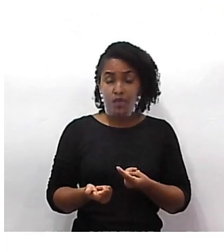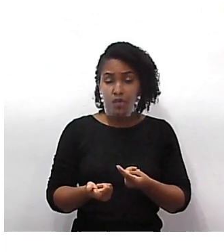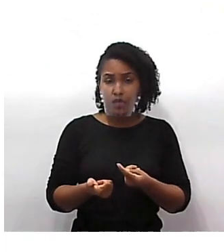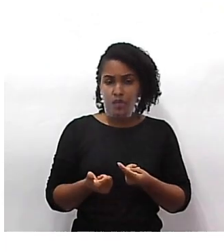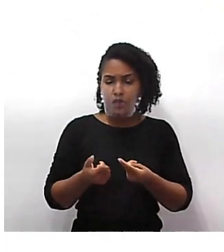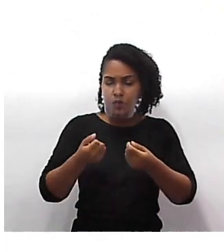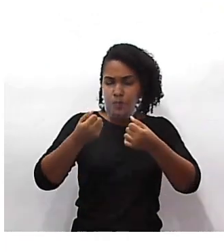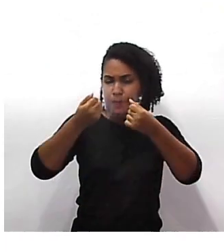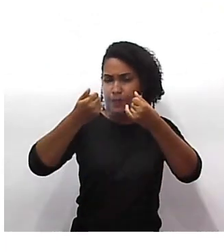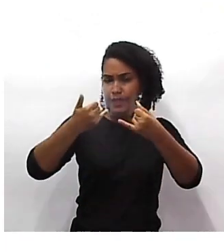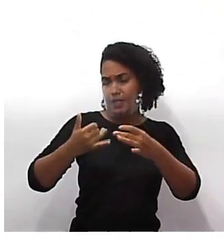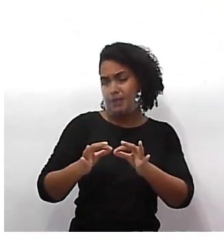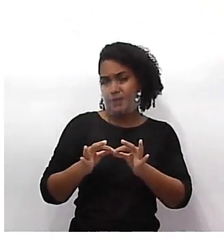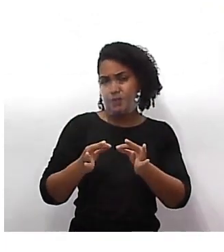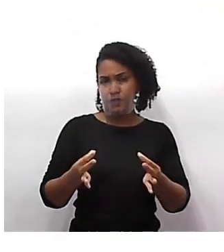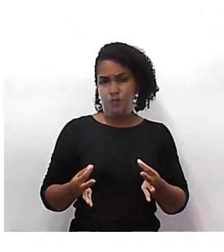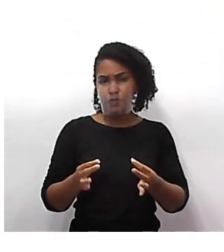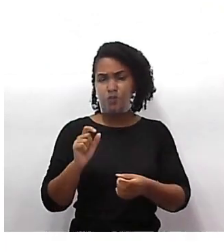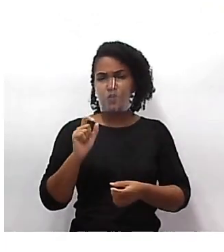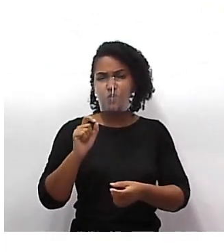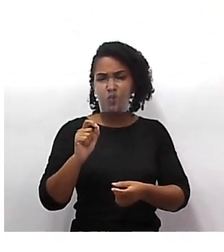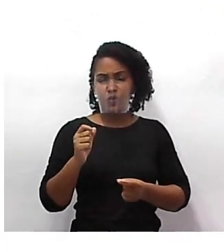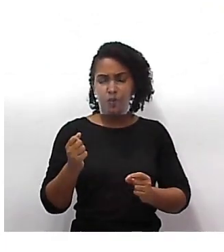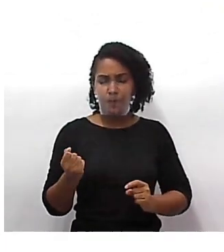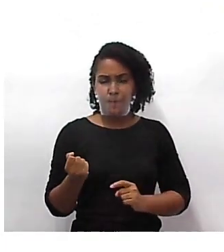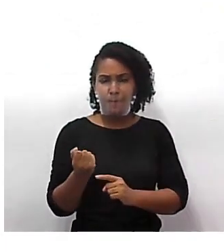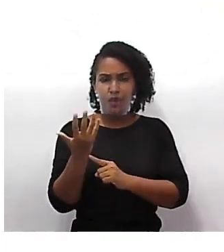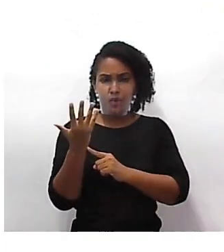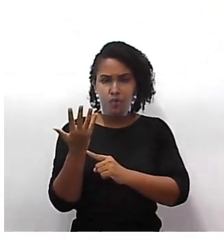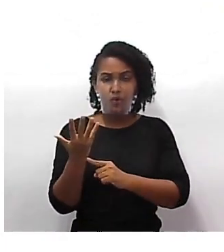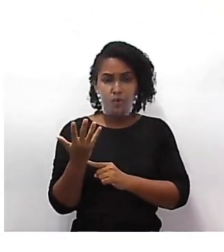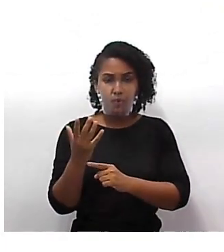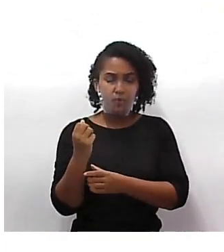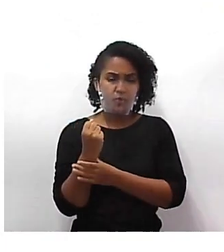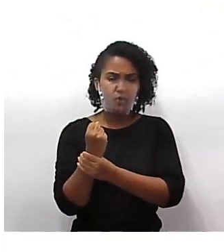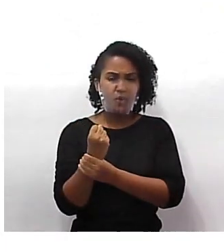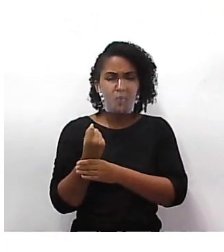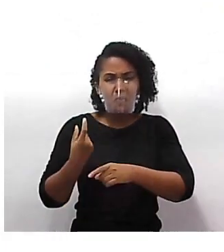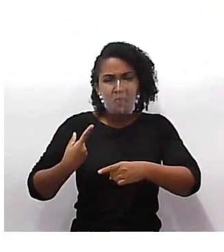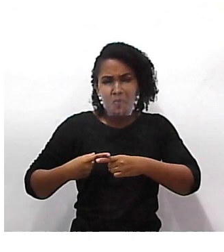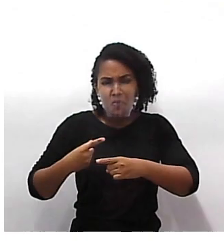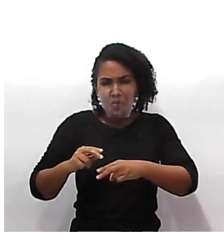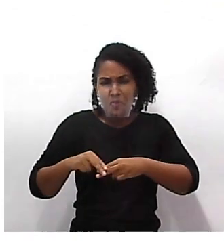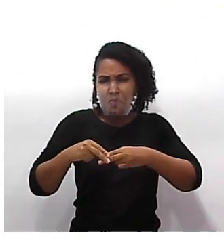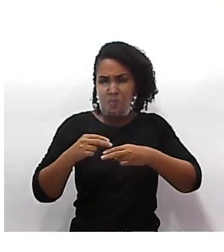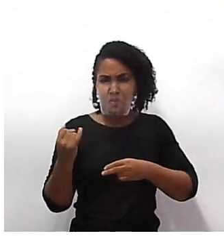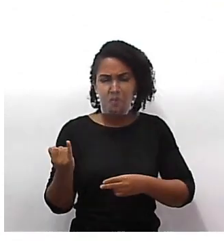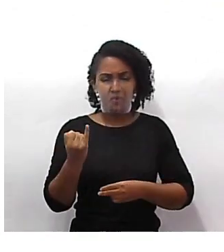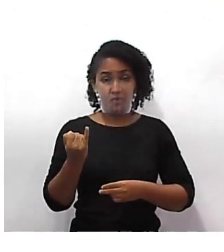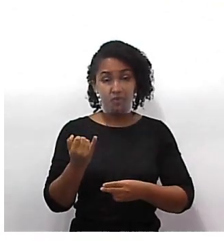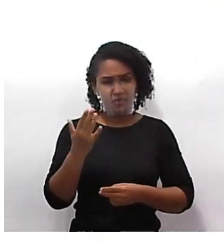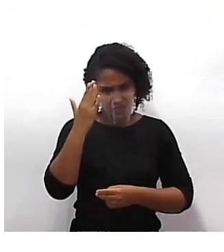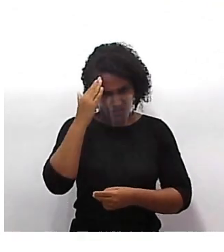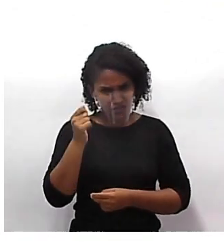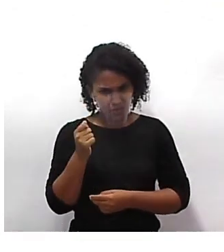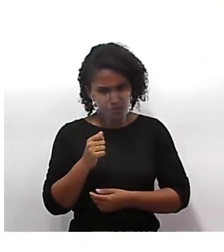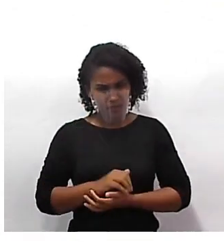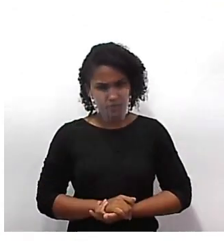completa, né, e simples sobre o que é biossegurança. E por que é tão importante? Vocês